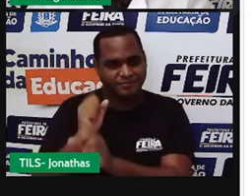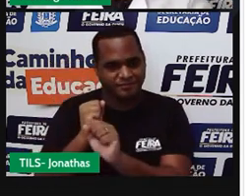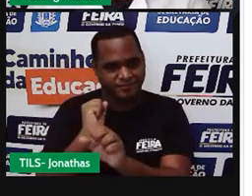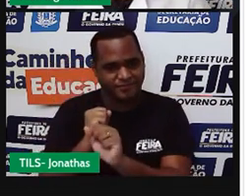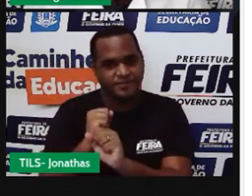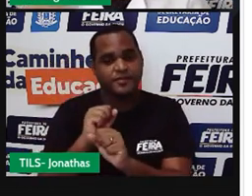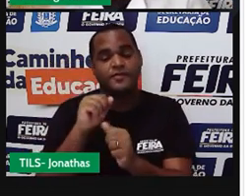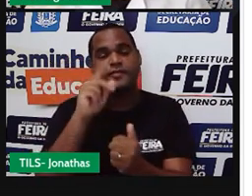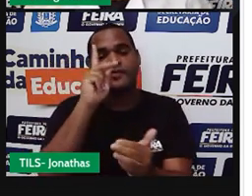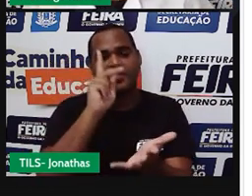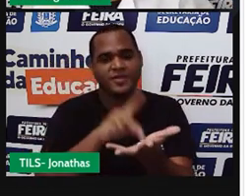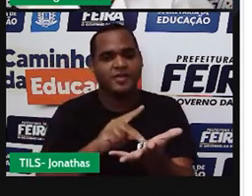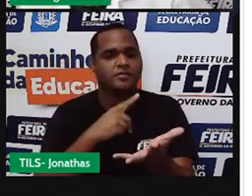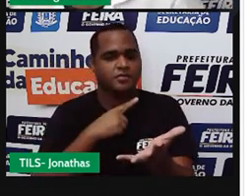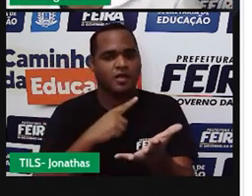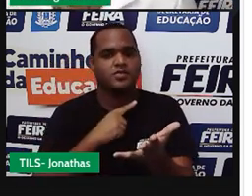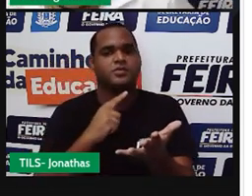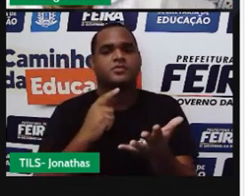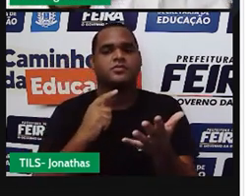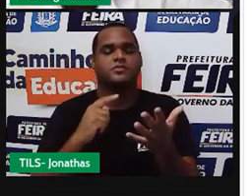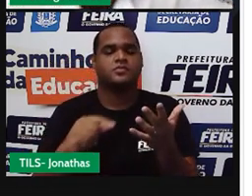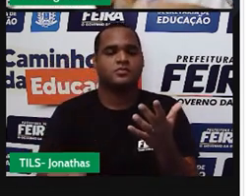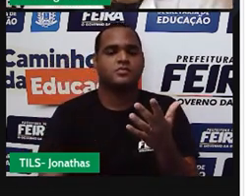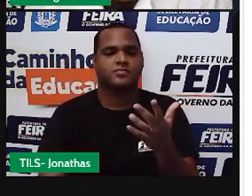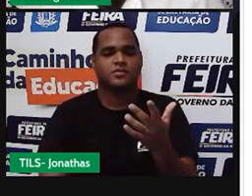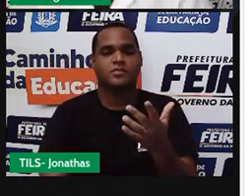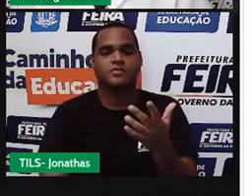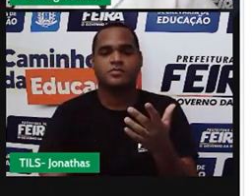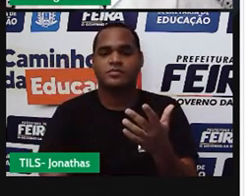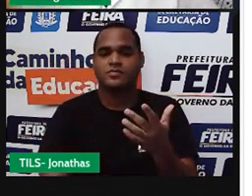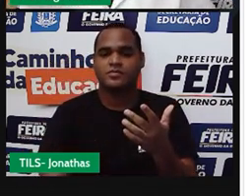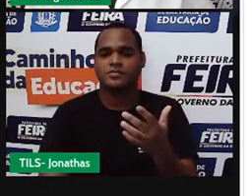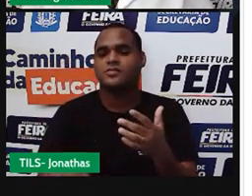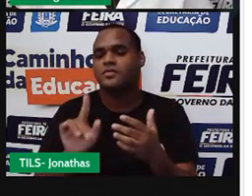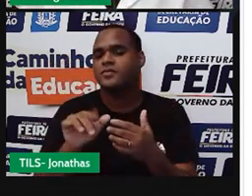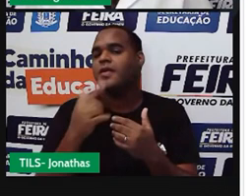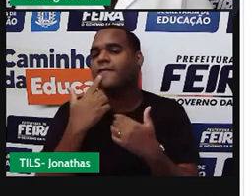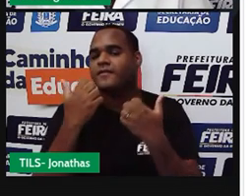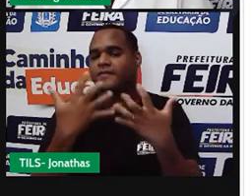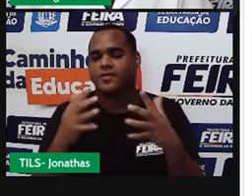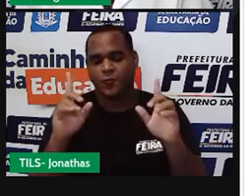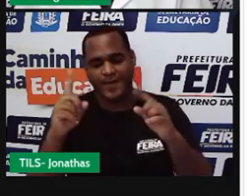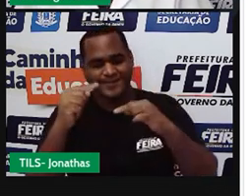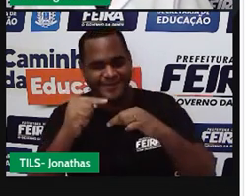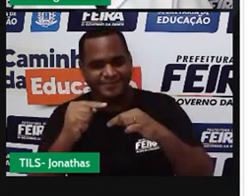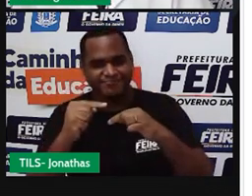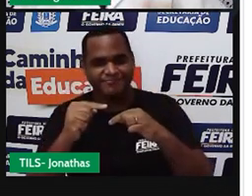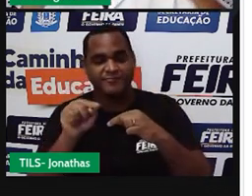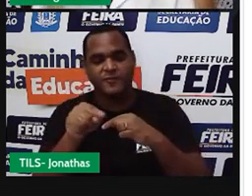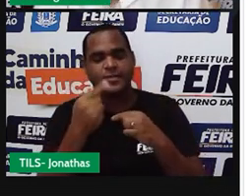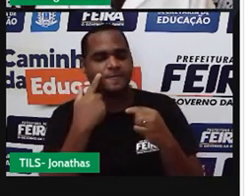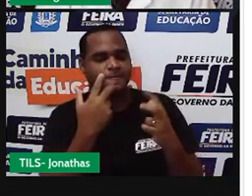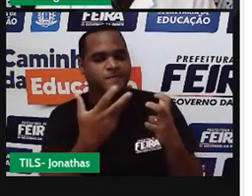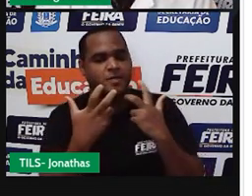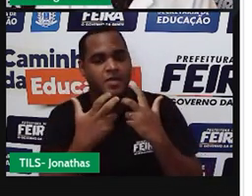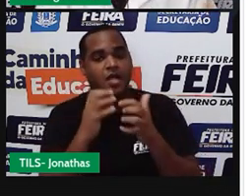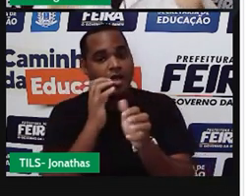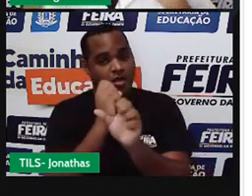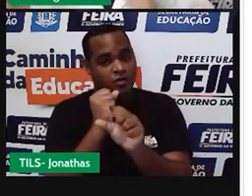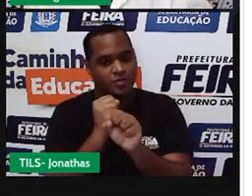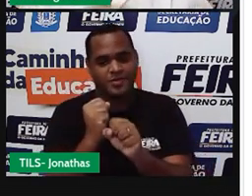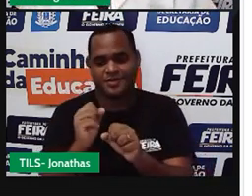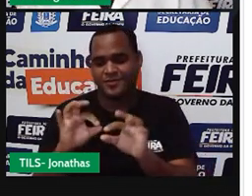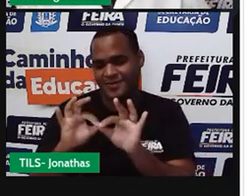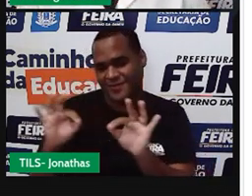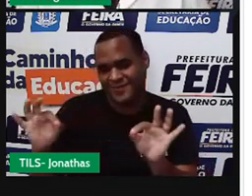qual é a medida do comprimento ou da altura do retângulo ou do quadrado é só você pegar o valor do comprimento